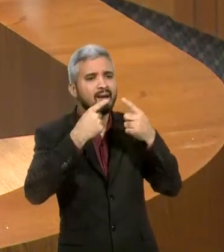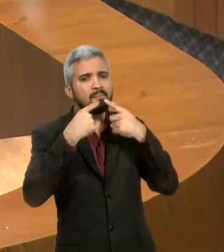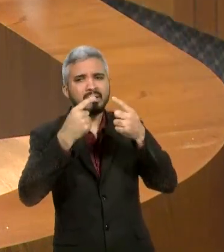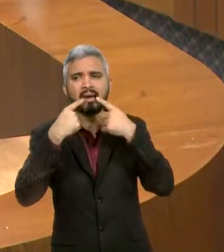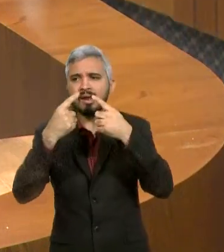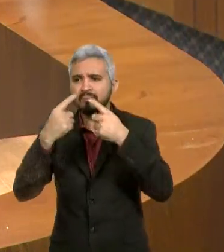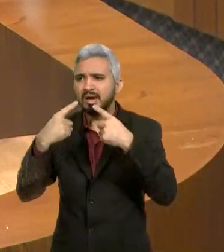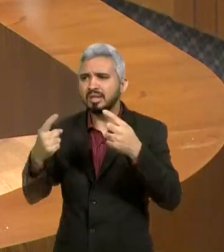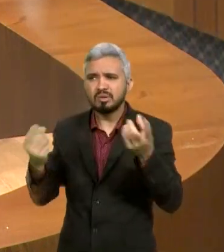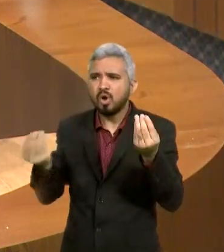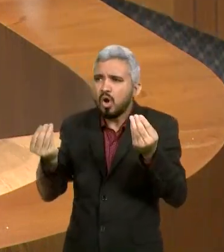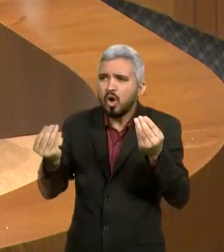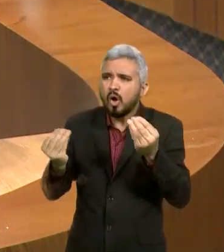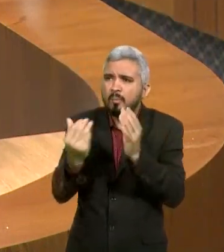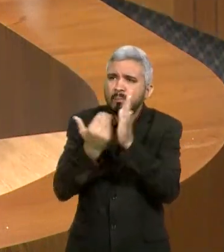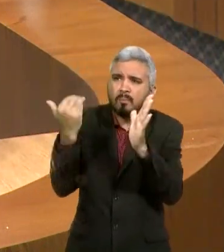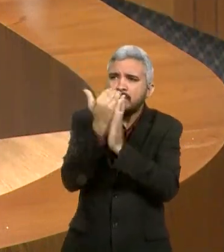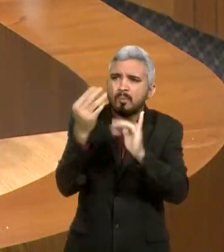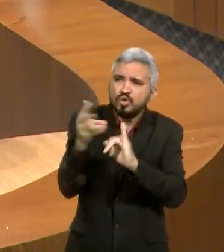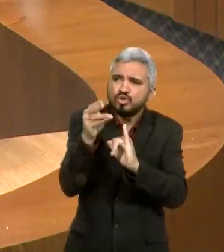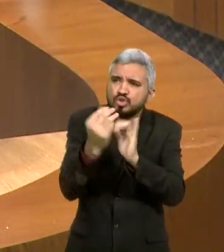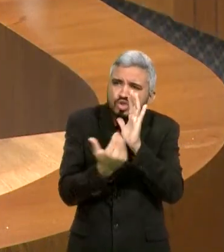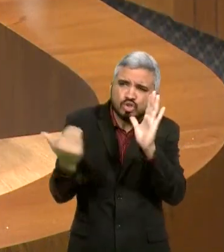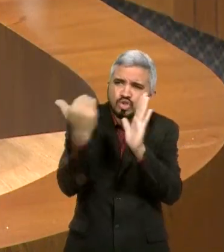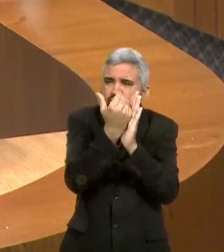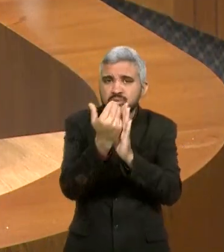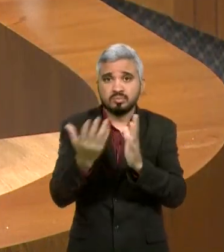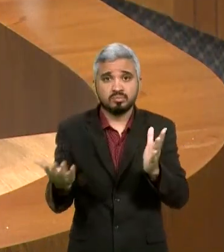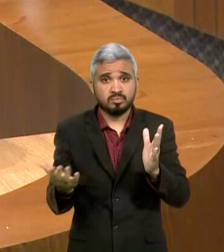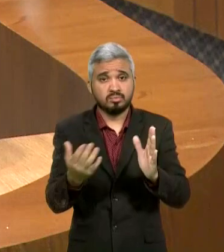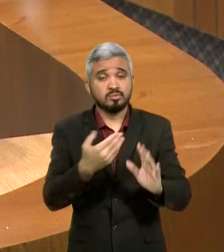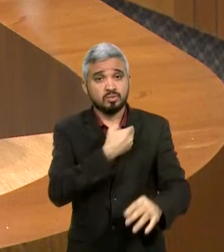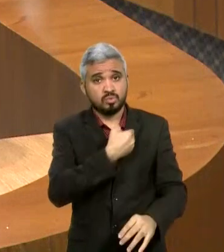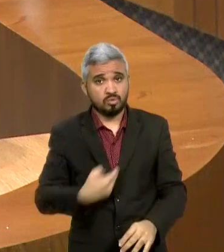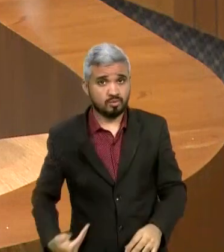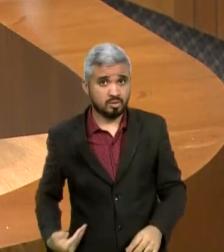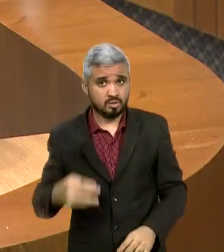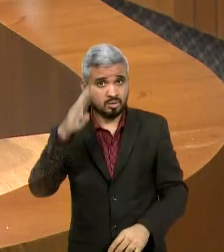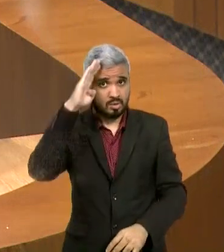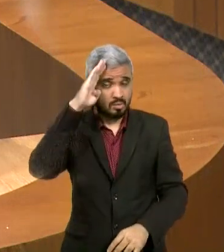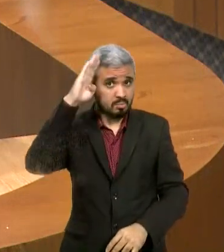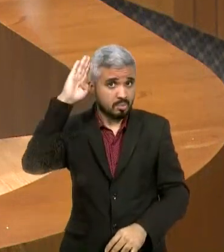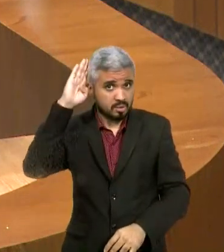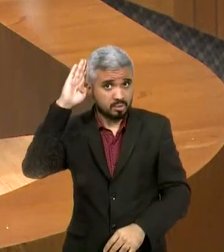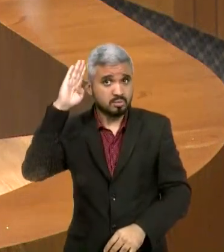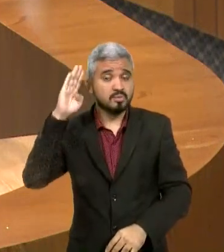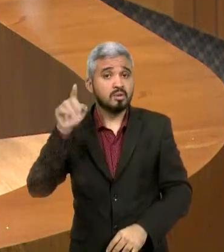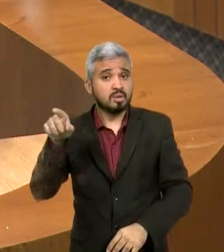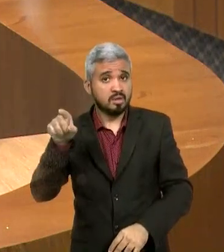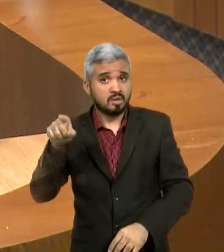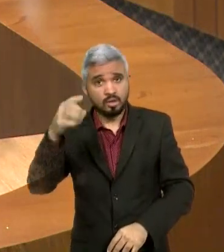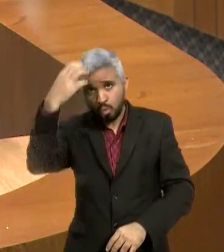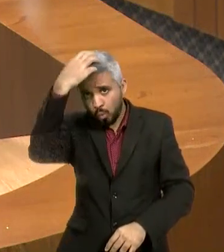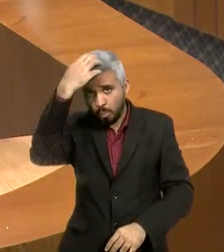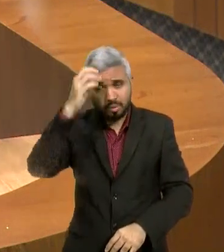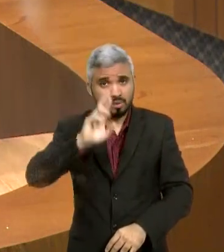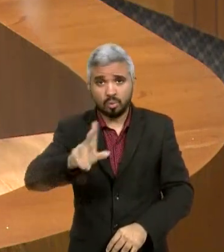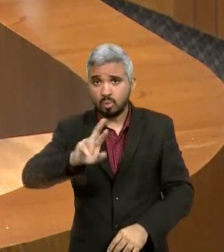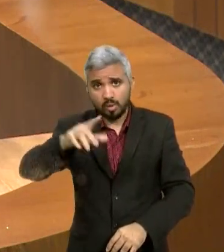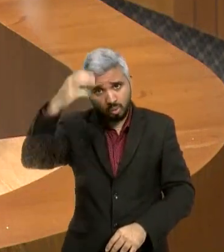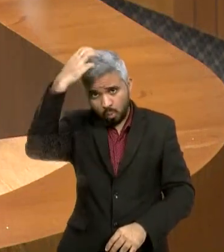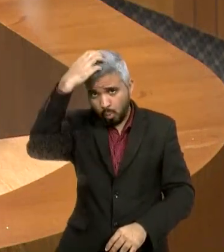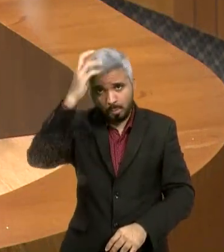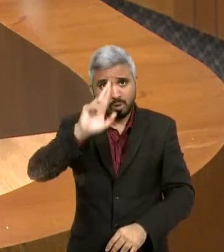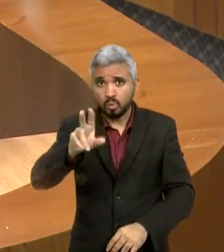produtores, mas é injusto que o governador Brandão ele pague com esse ônus, sendo que ele tem investido, sendo que ele